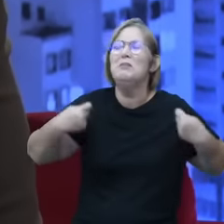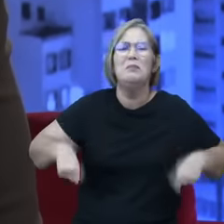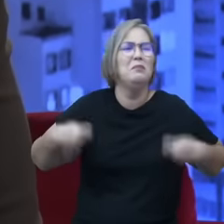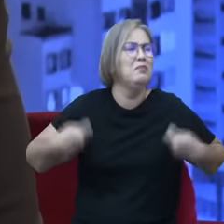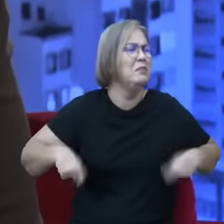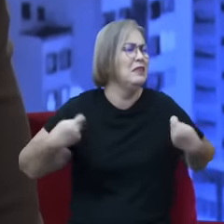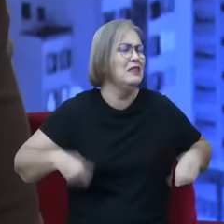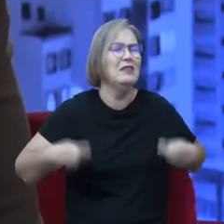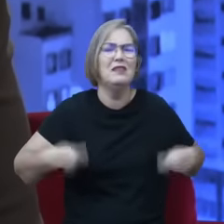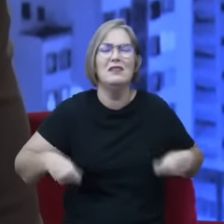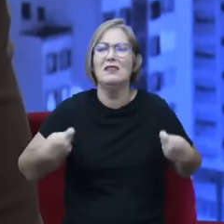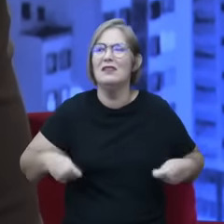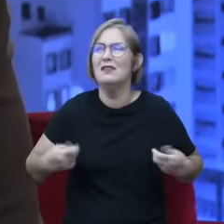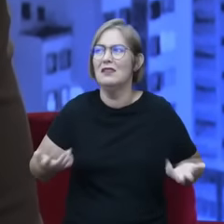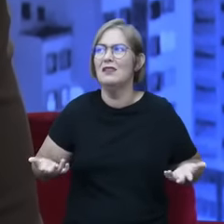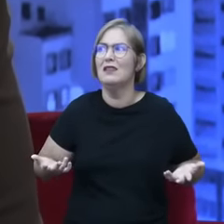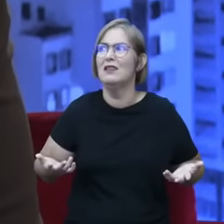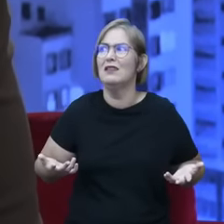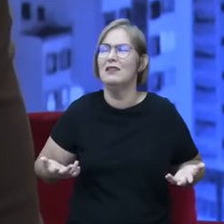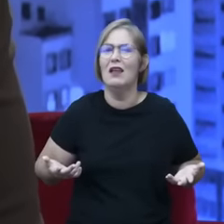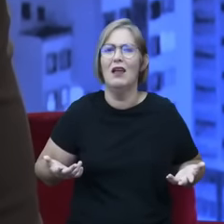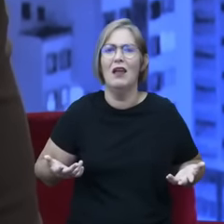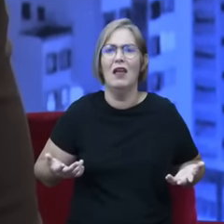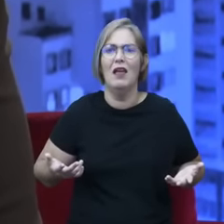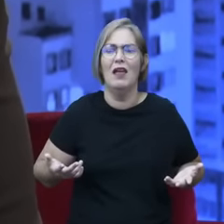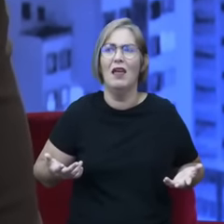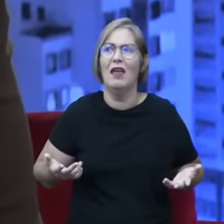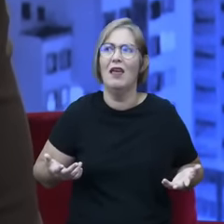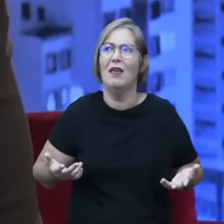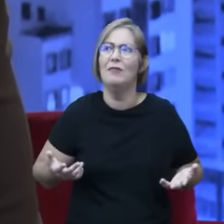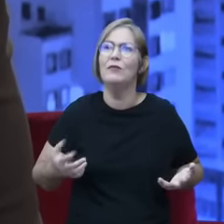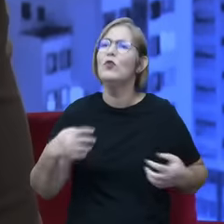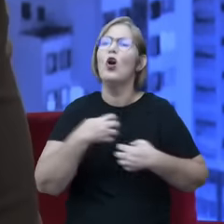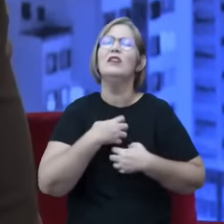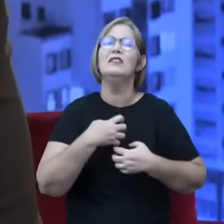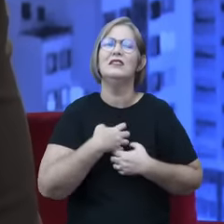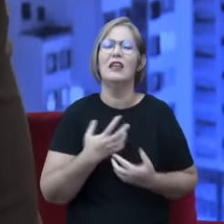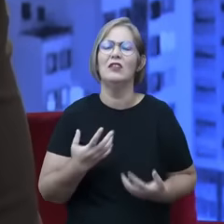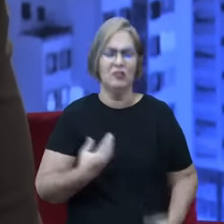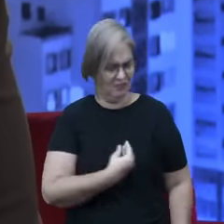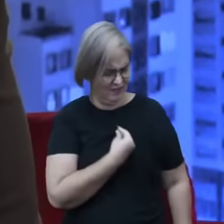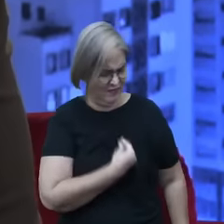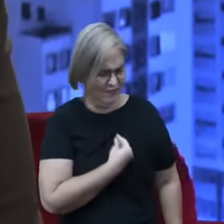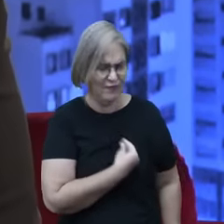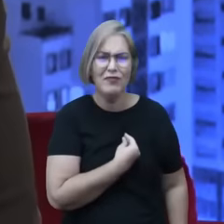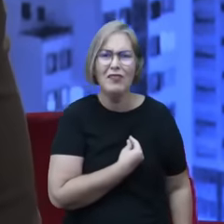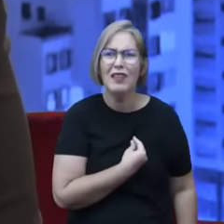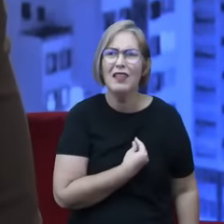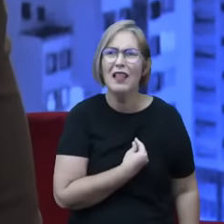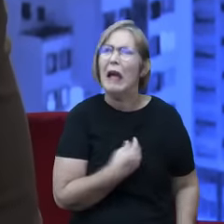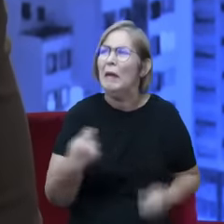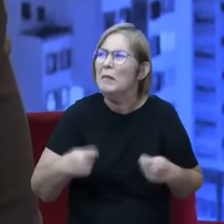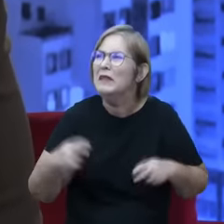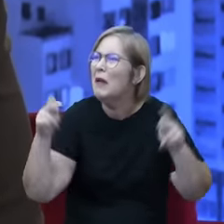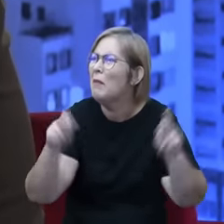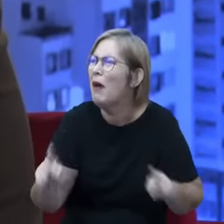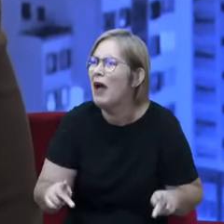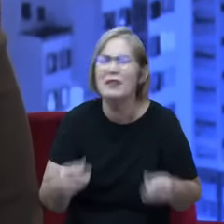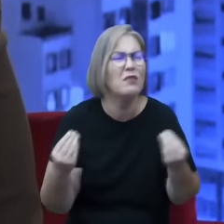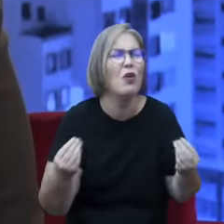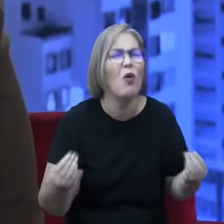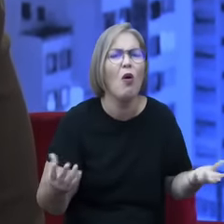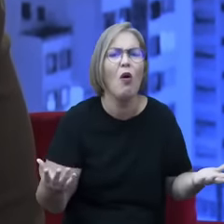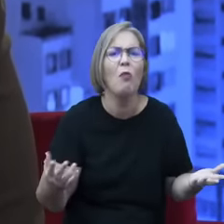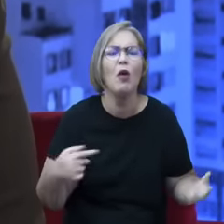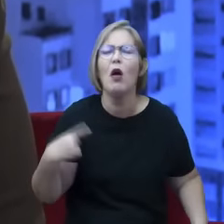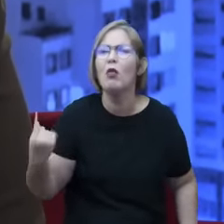eh diante dessa contradição que o mundo causa em nós e a nossa própria existência da necessidade de conferir um sentido. Mas nós protelamos, nós